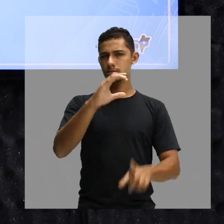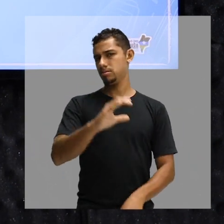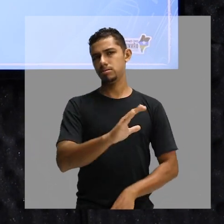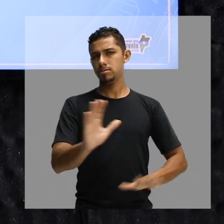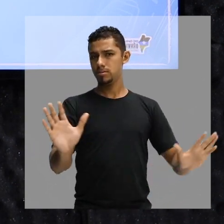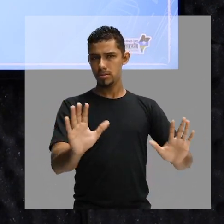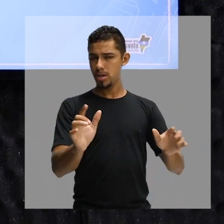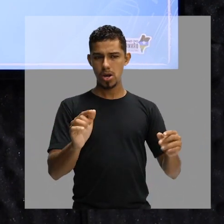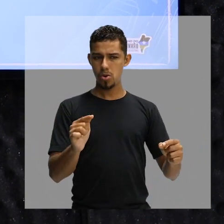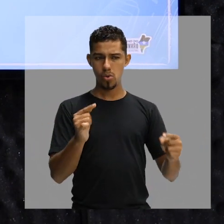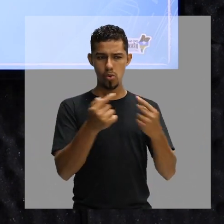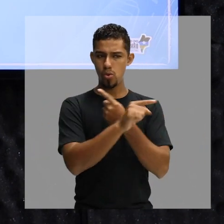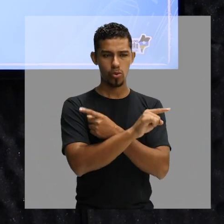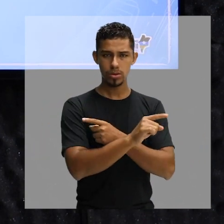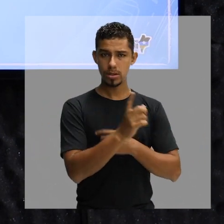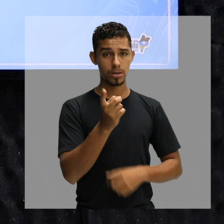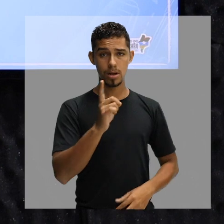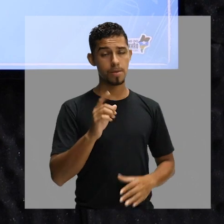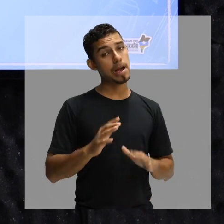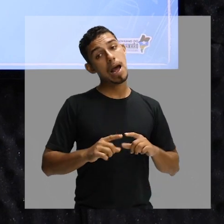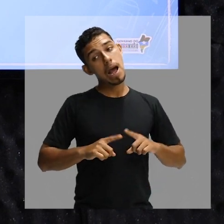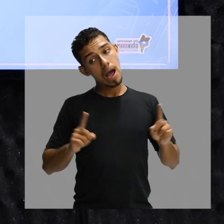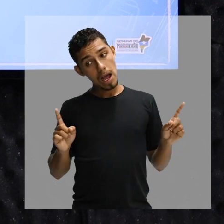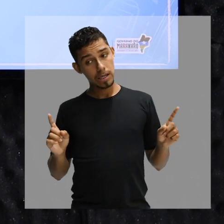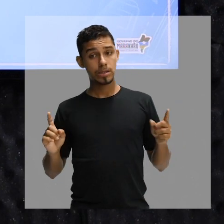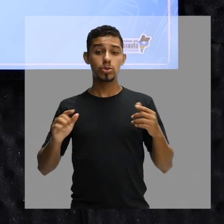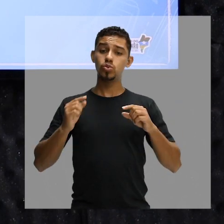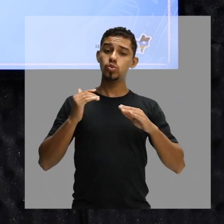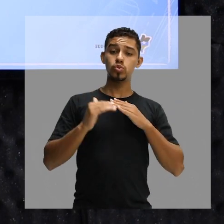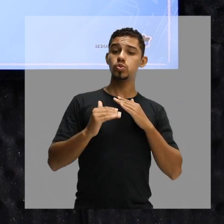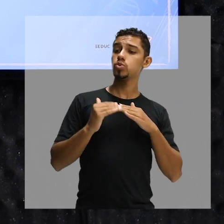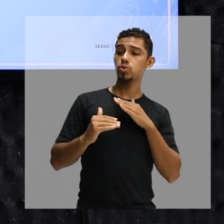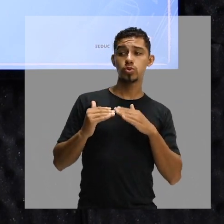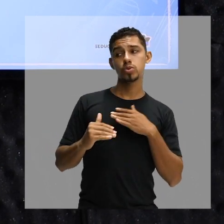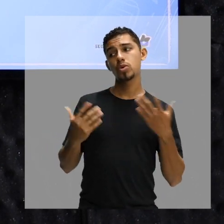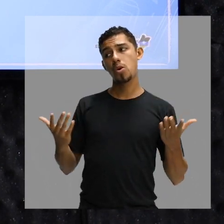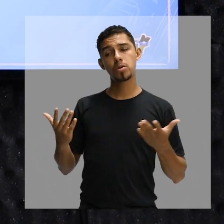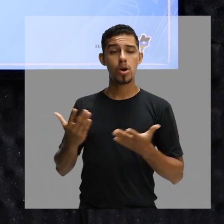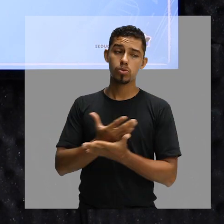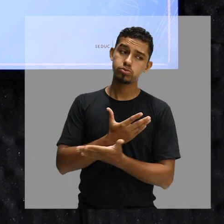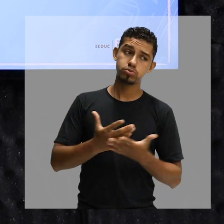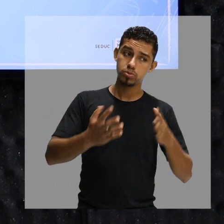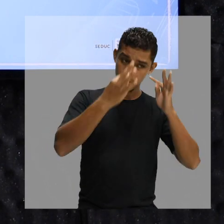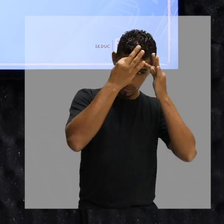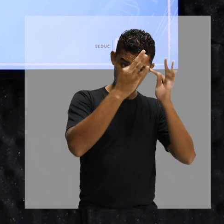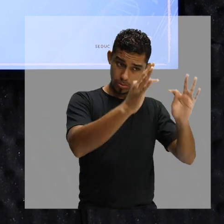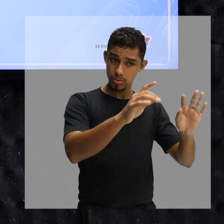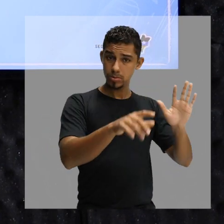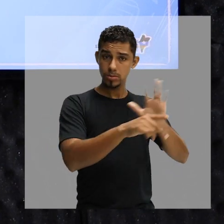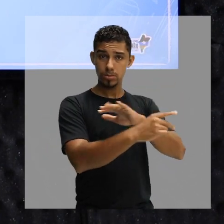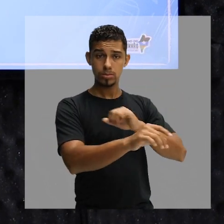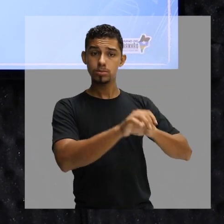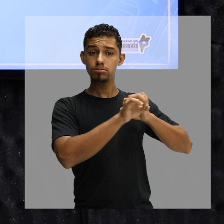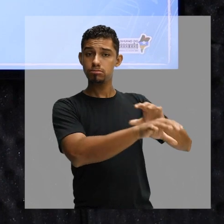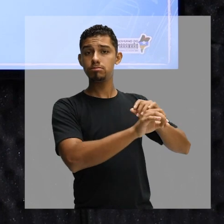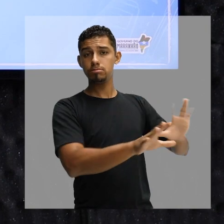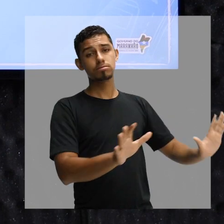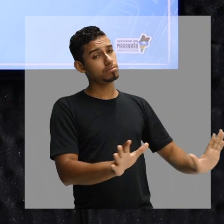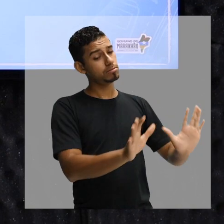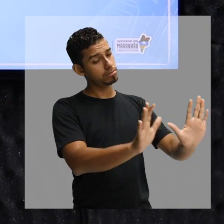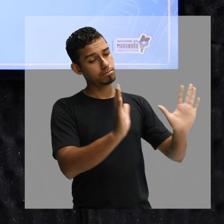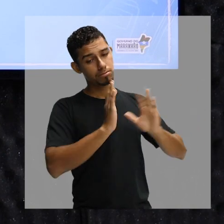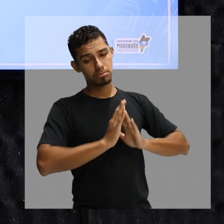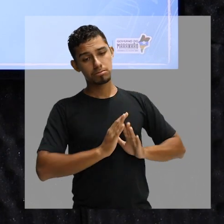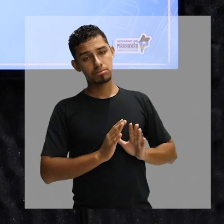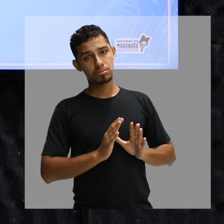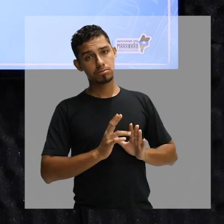mas ele não concorda com uma série de fatores, teorias e conhecimentos que lá são disseminados, tá?